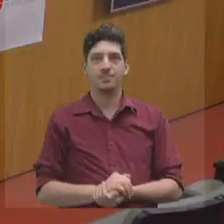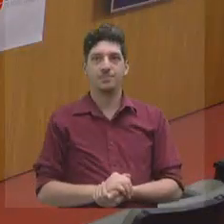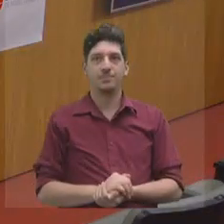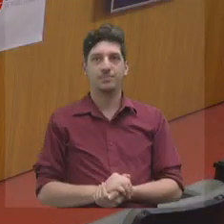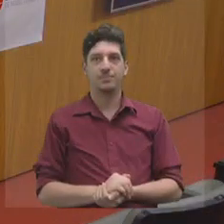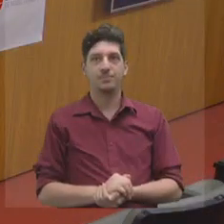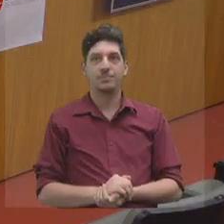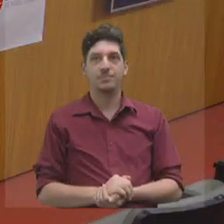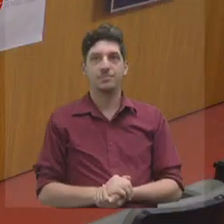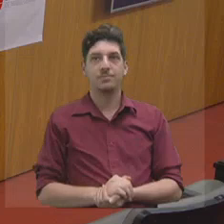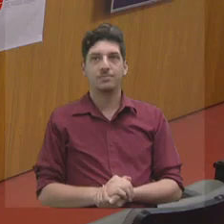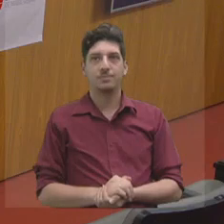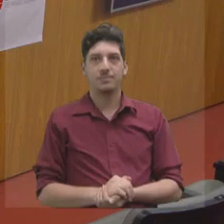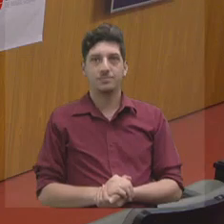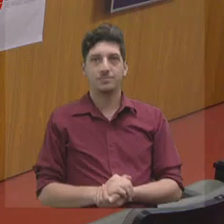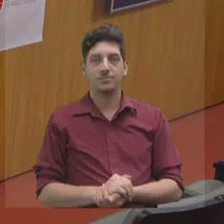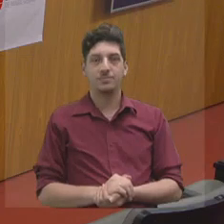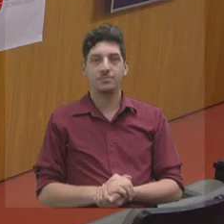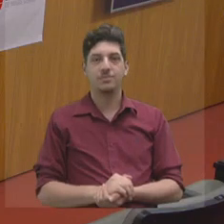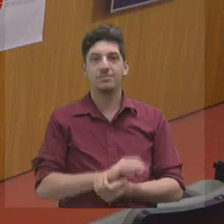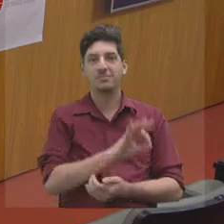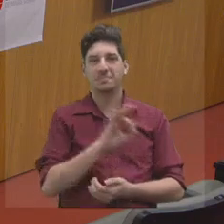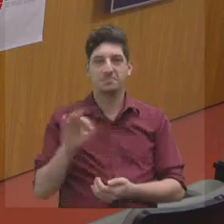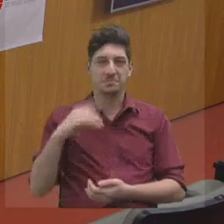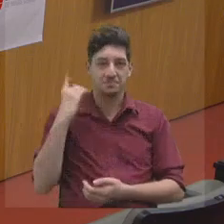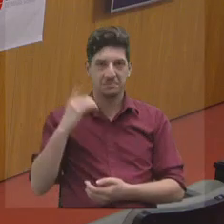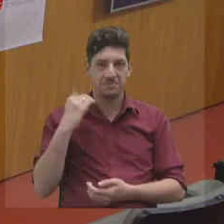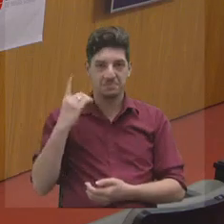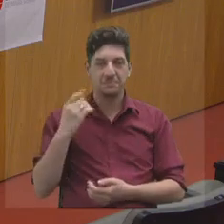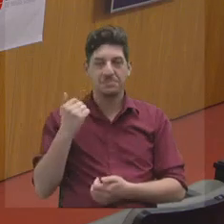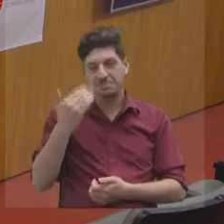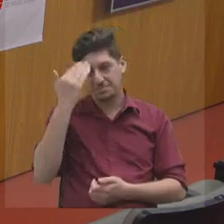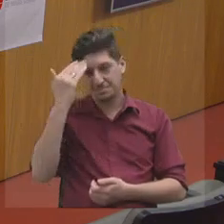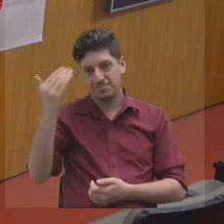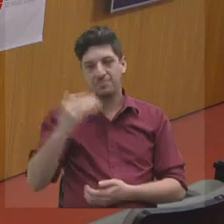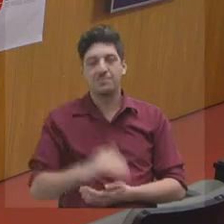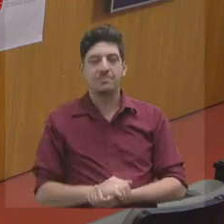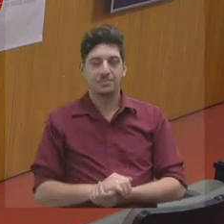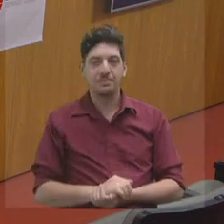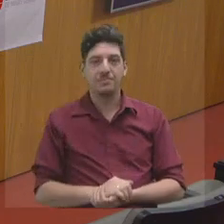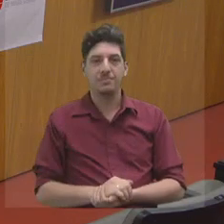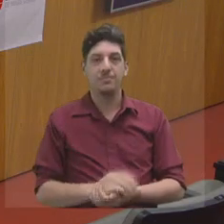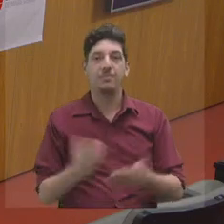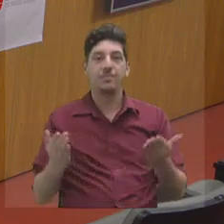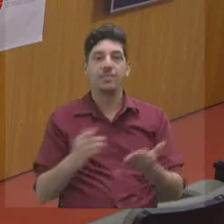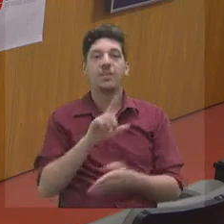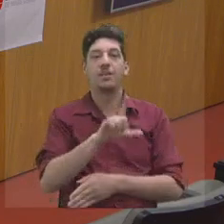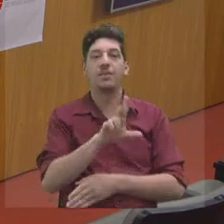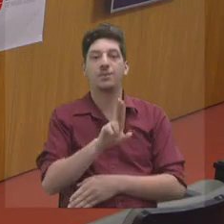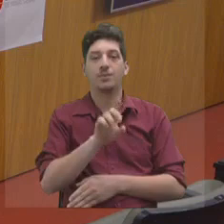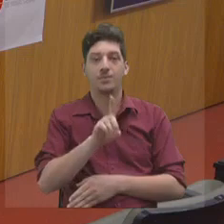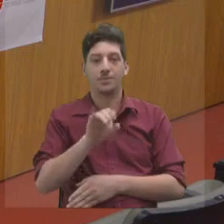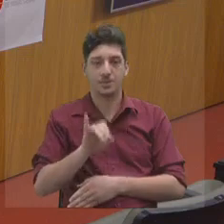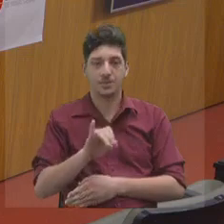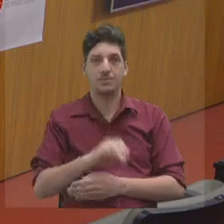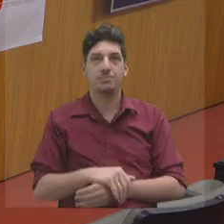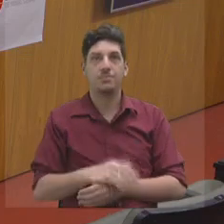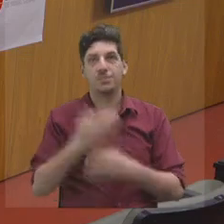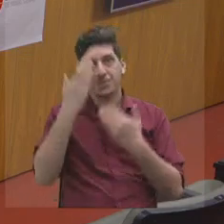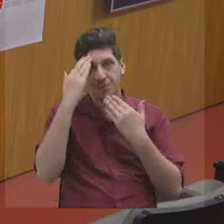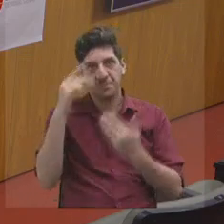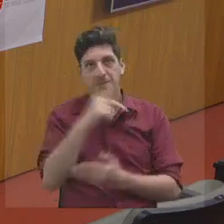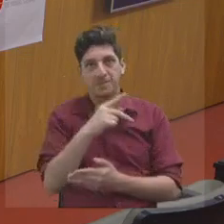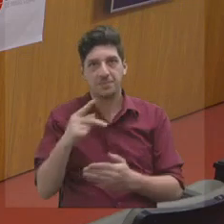tudo bem obrigado leonídio na sequência agora deputada Lud Falcão muito obrigada Presidente